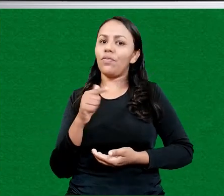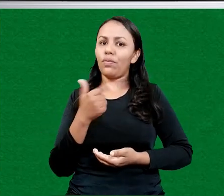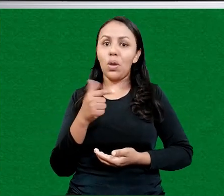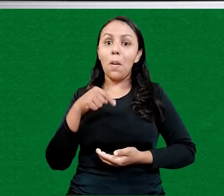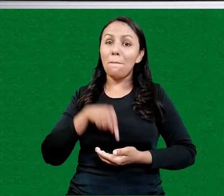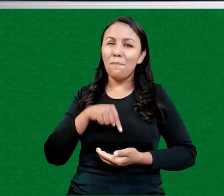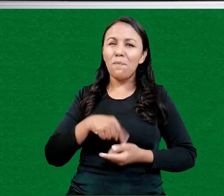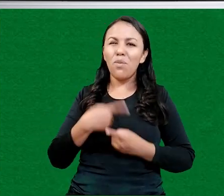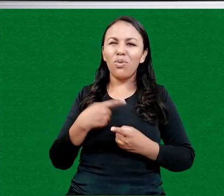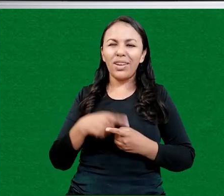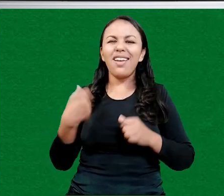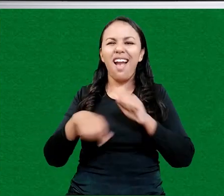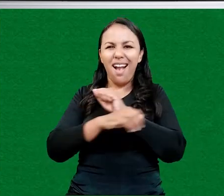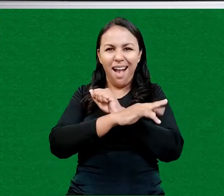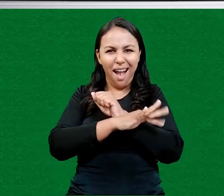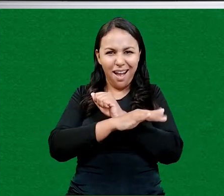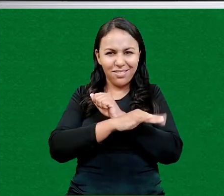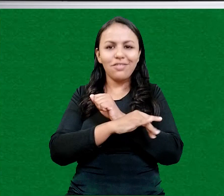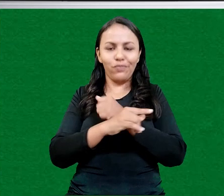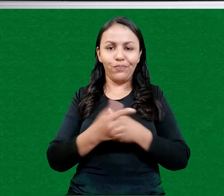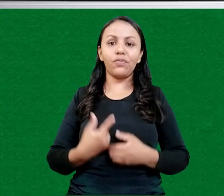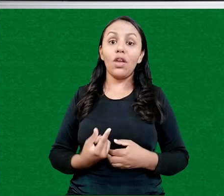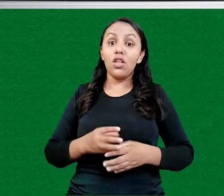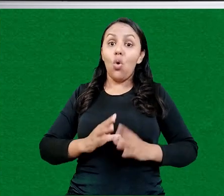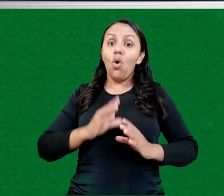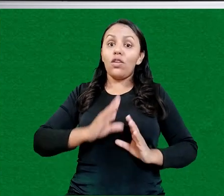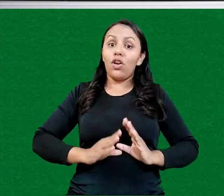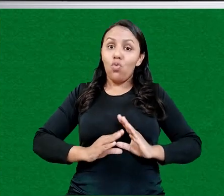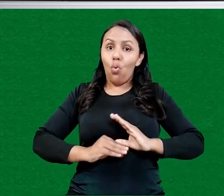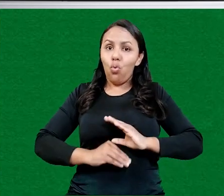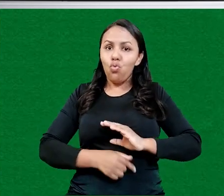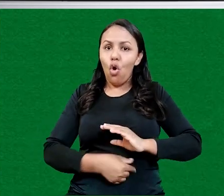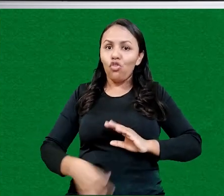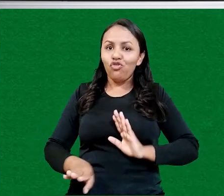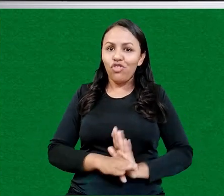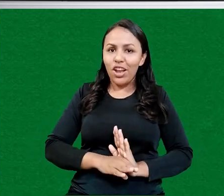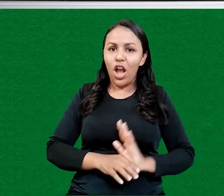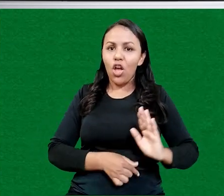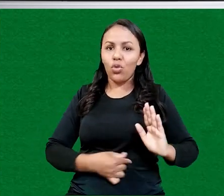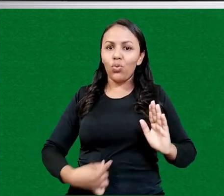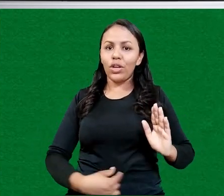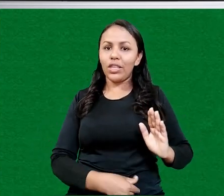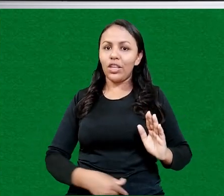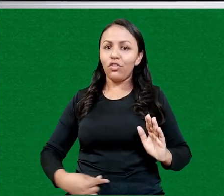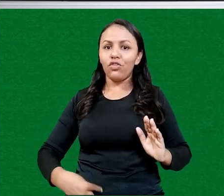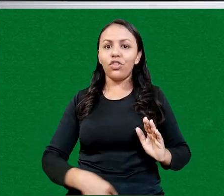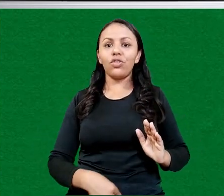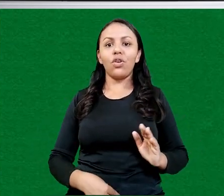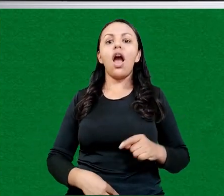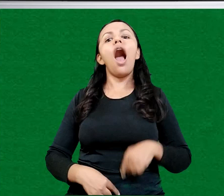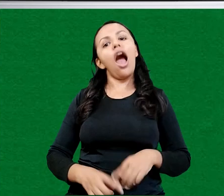estômago é um ambiente ácido, esse bolo alimentar ele passa para o intestino, e no intestino nós vamos ter